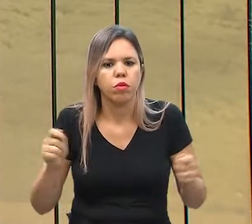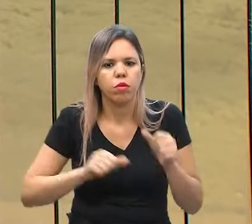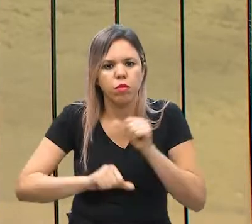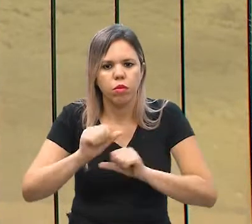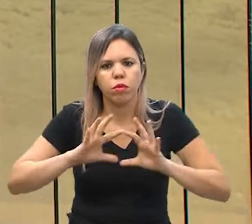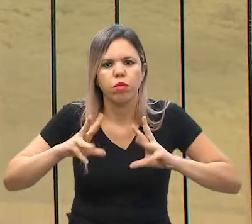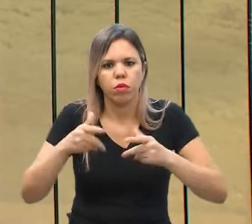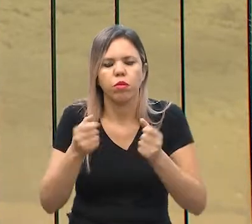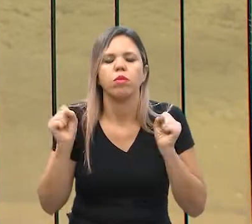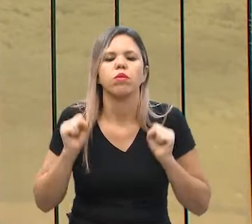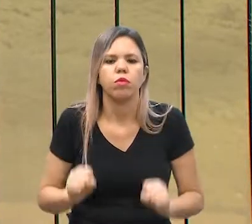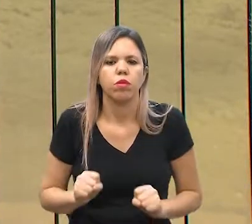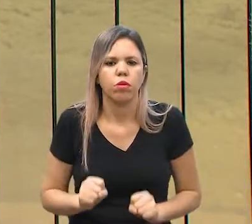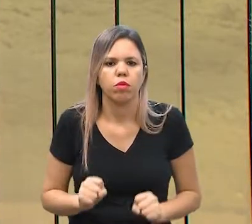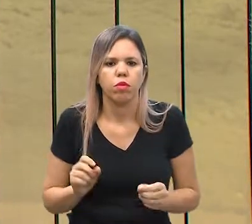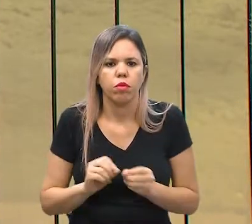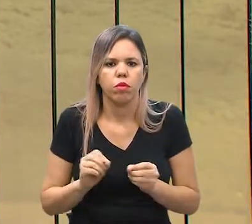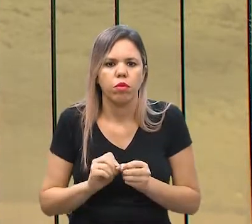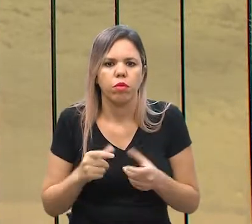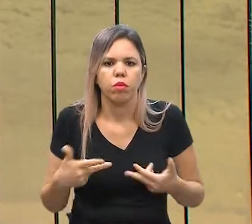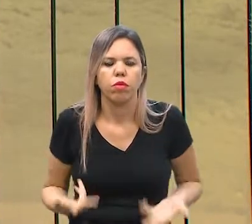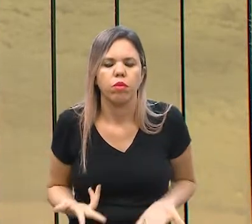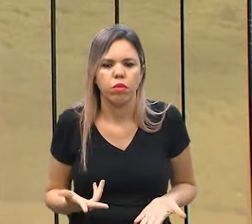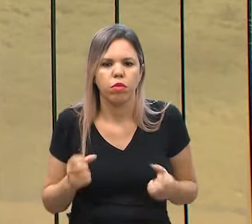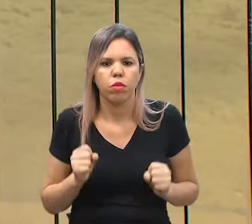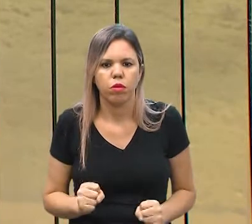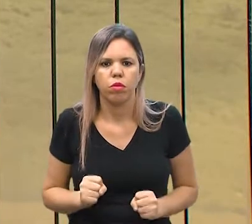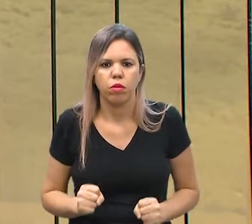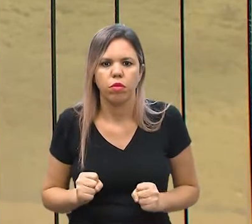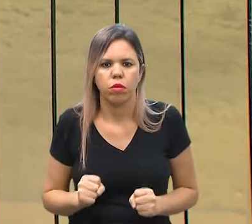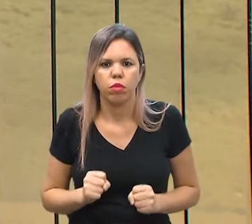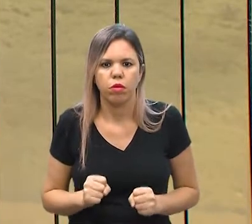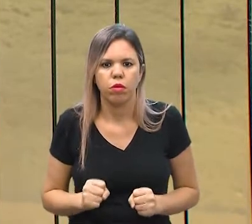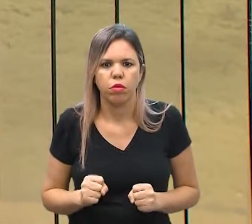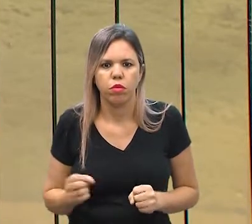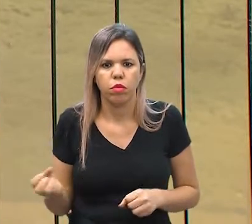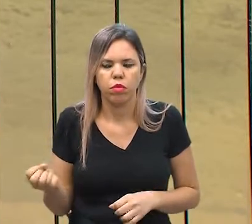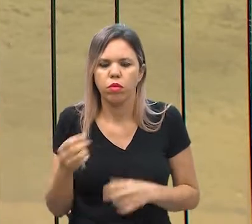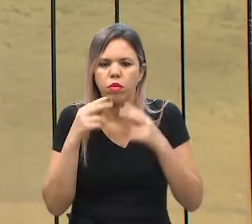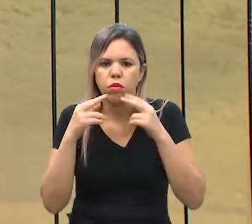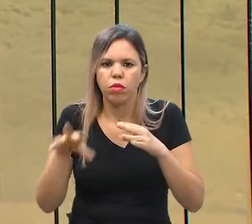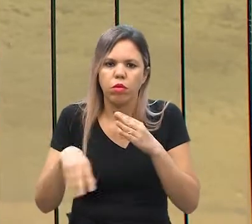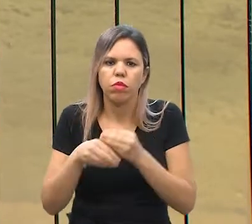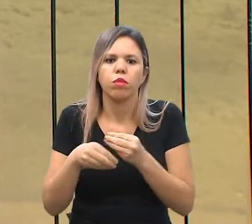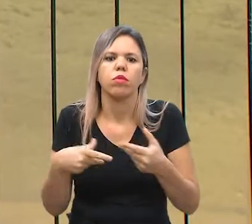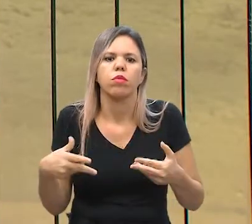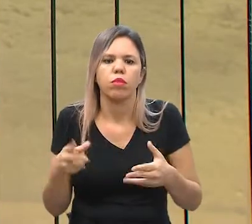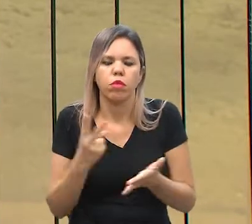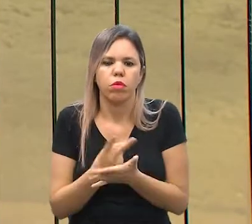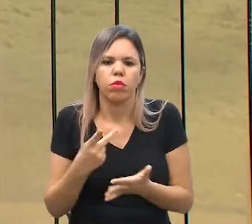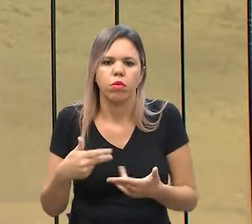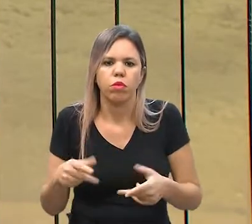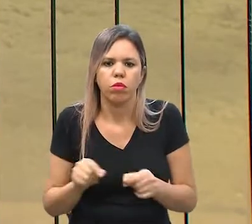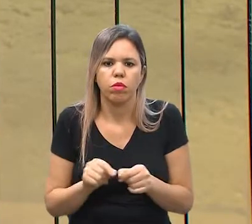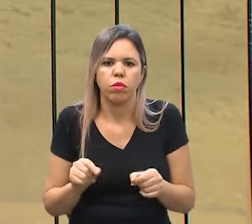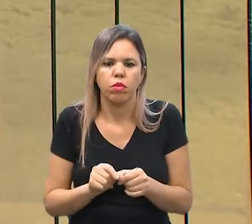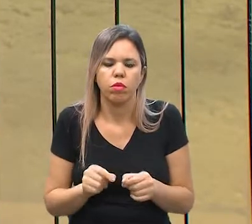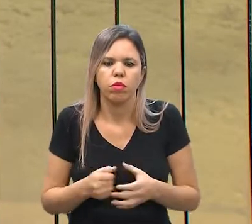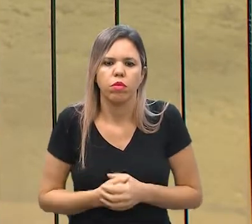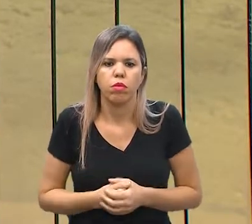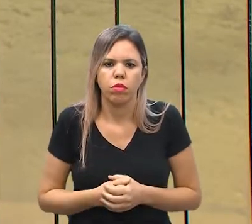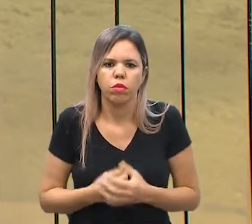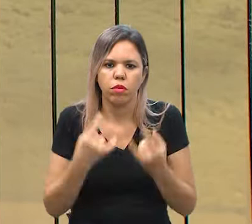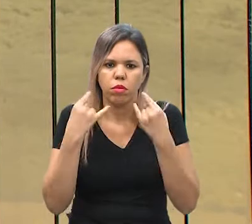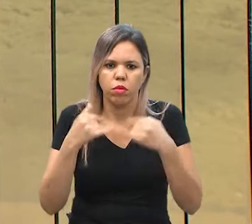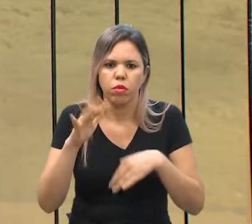pode mudar tudo, que a gente pode fazer as coisas, que a gente pode, inclusive, inovar a maneira de fazer as mesmas coisas que são feitas